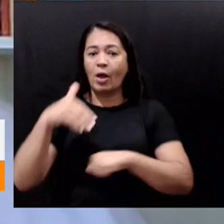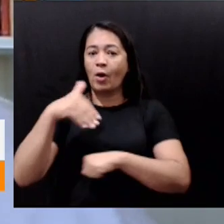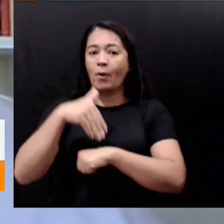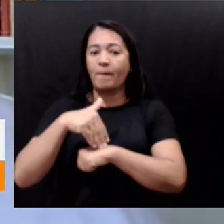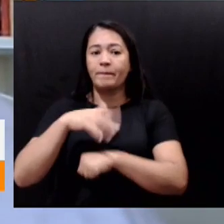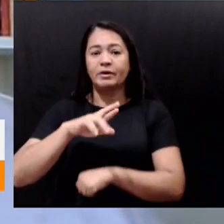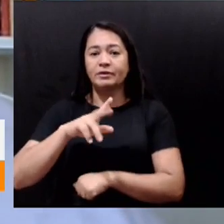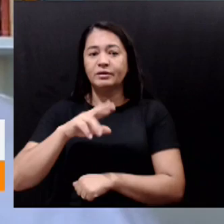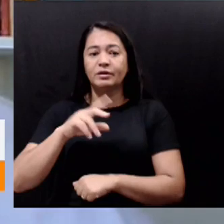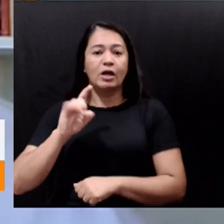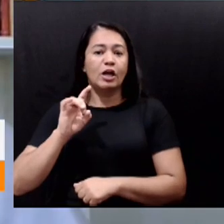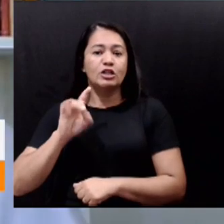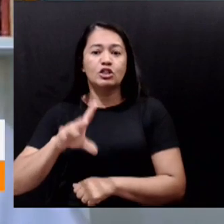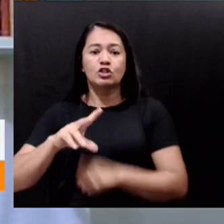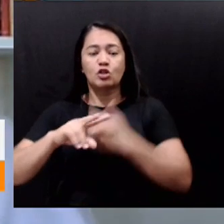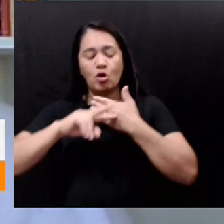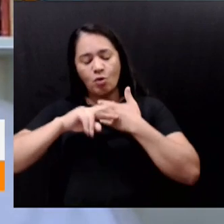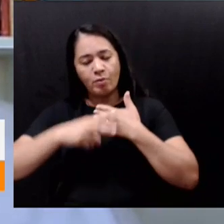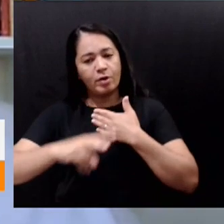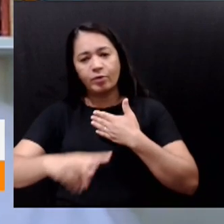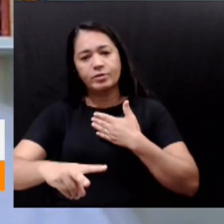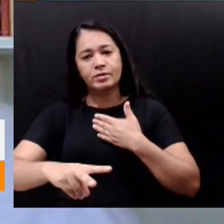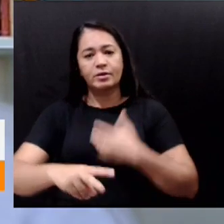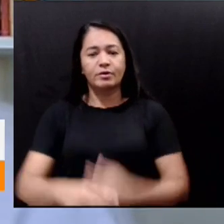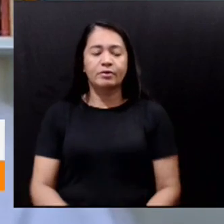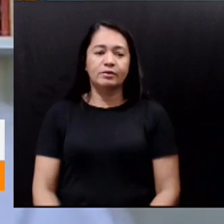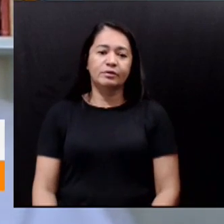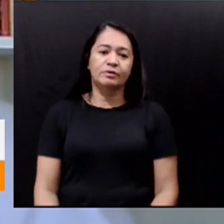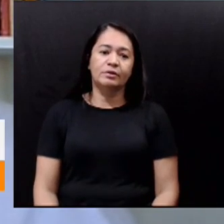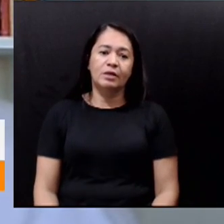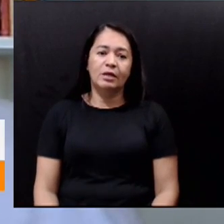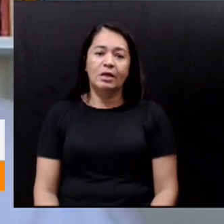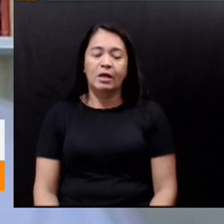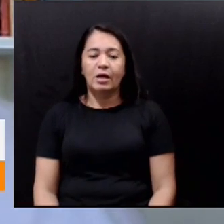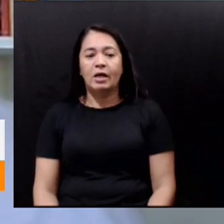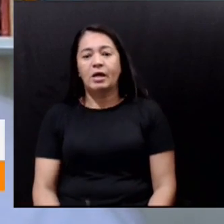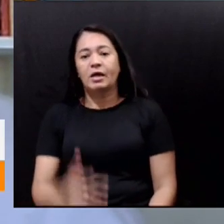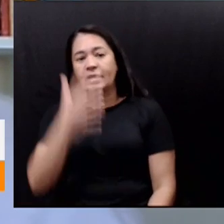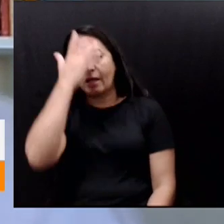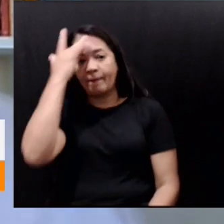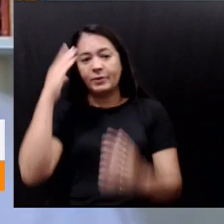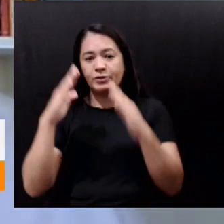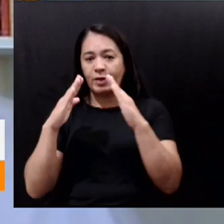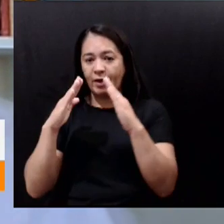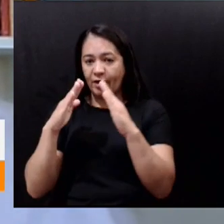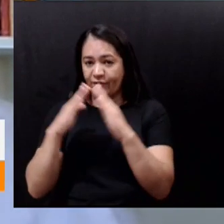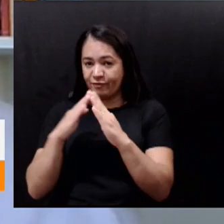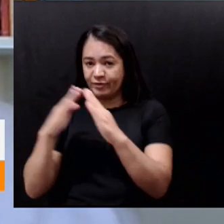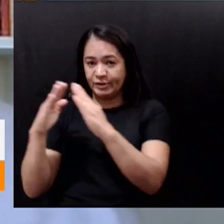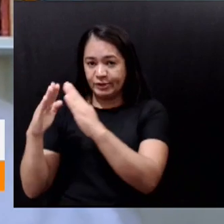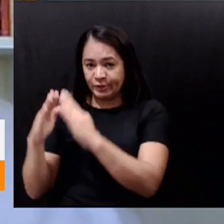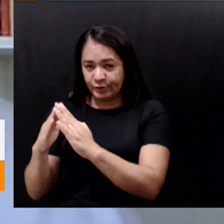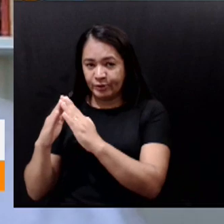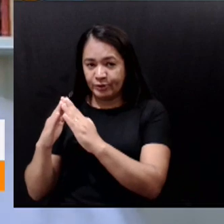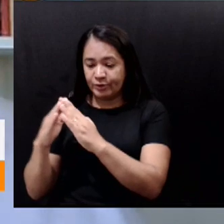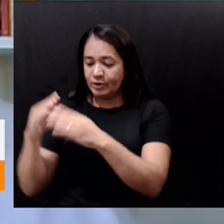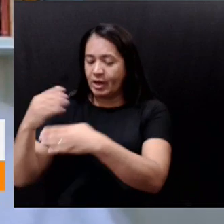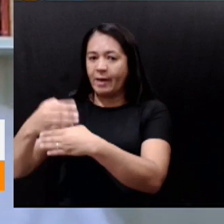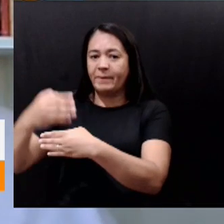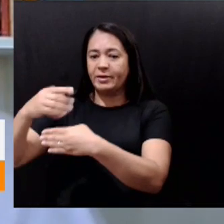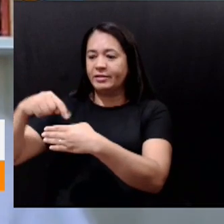reflexo desse. Né? Então, quando o vizinho mora parede com o outro, ele já está nessa posição